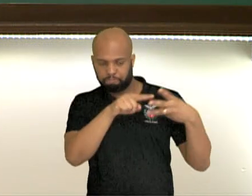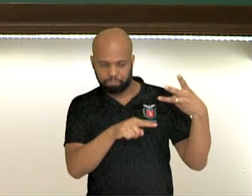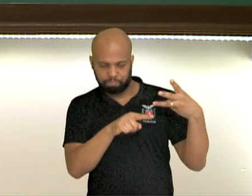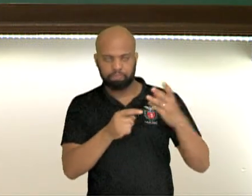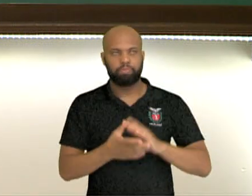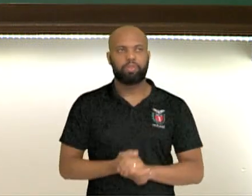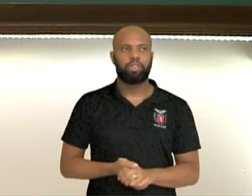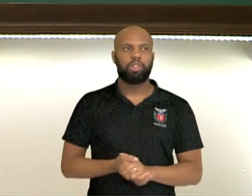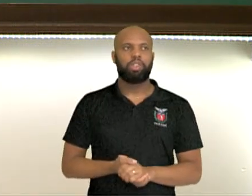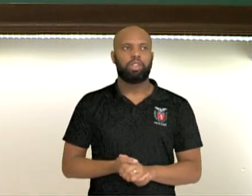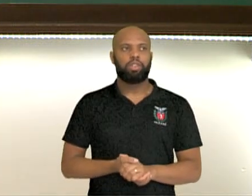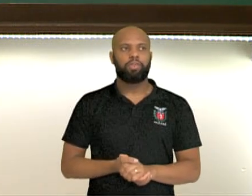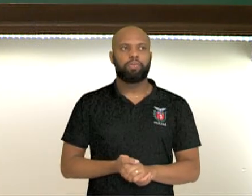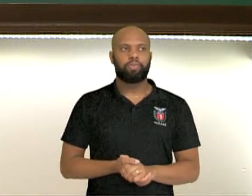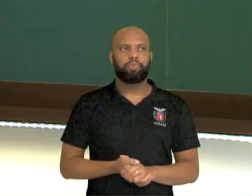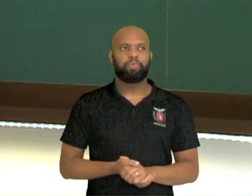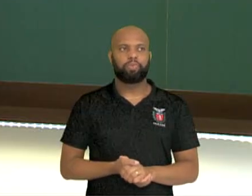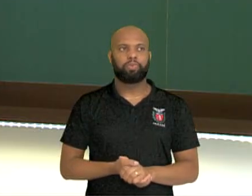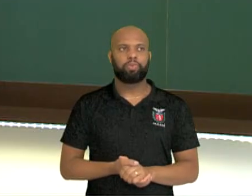Legal?